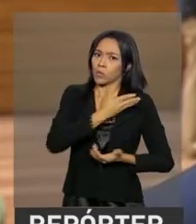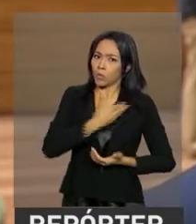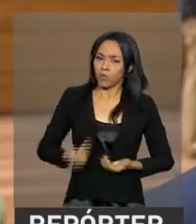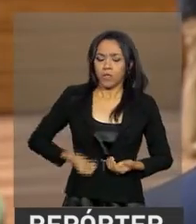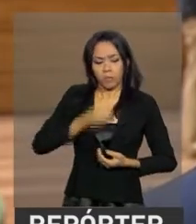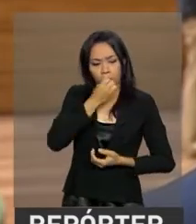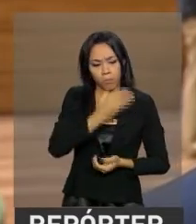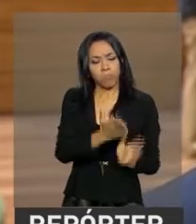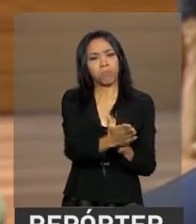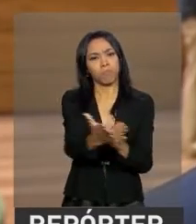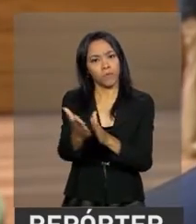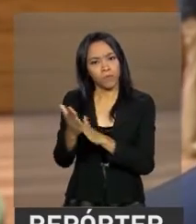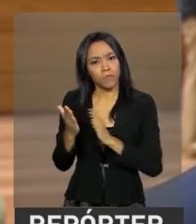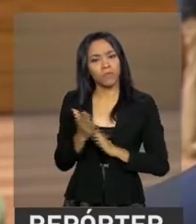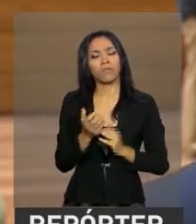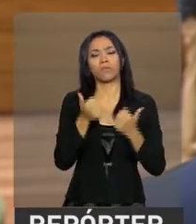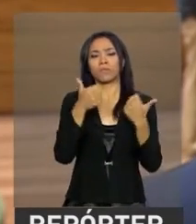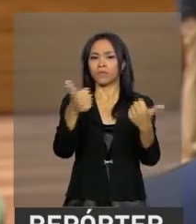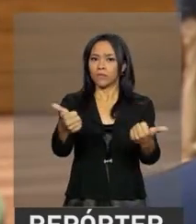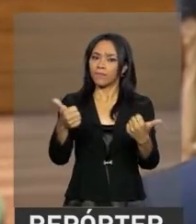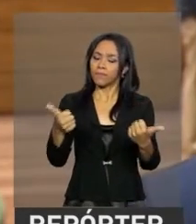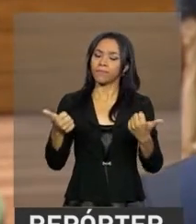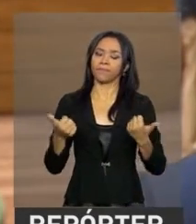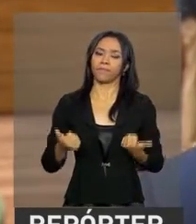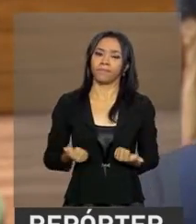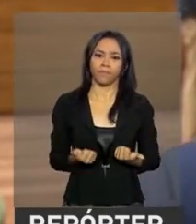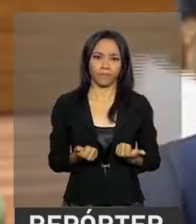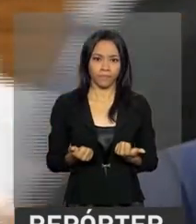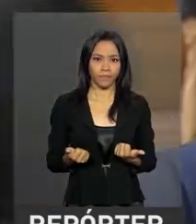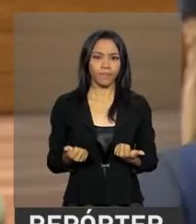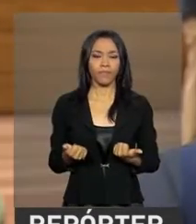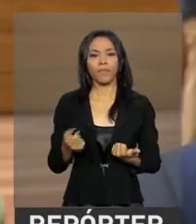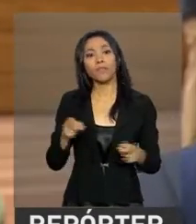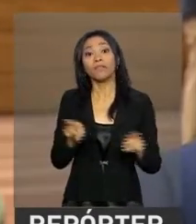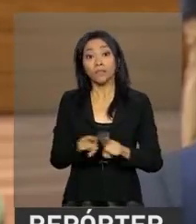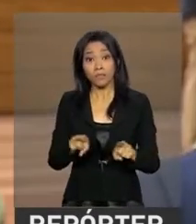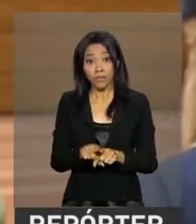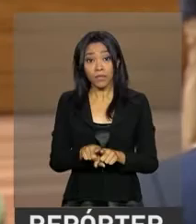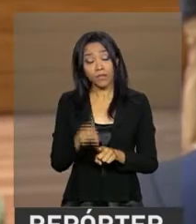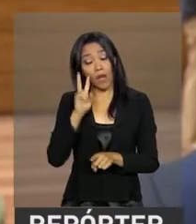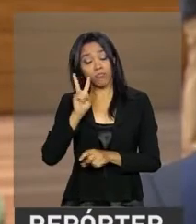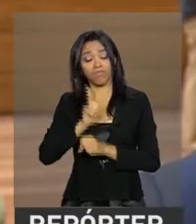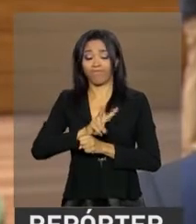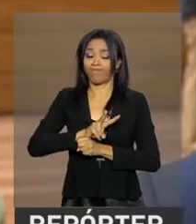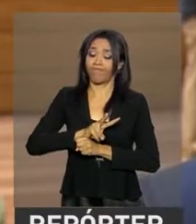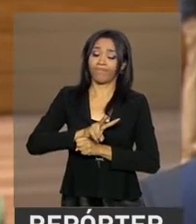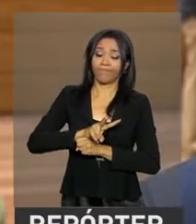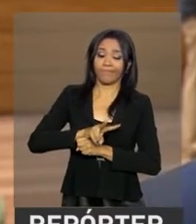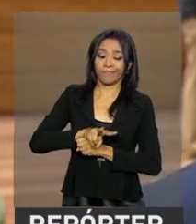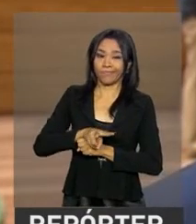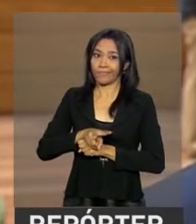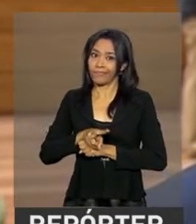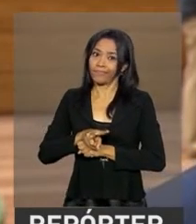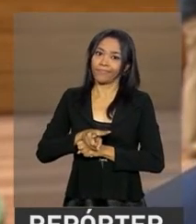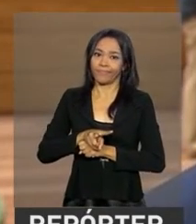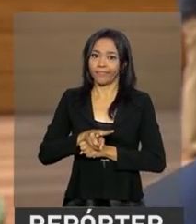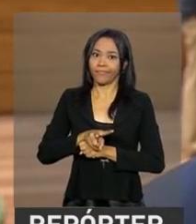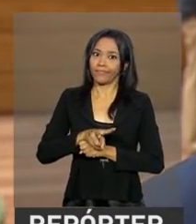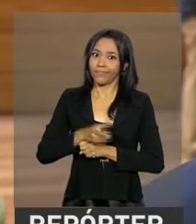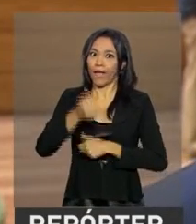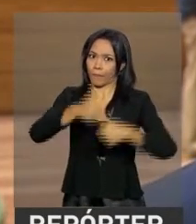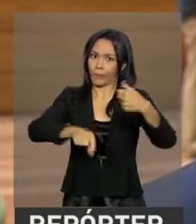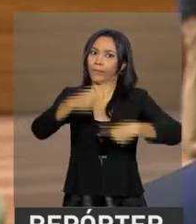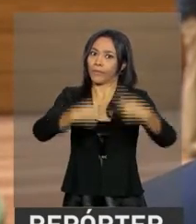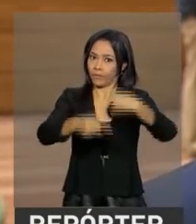vinda todos avaliam com bons olhos e estão ainda analisando a política interna o